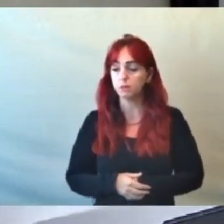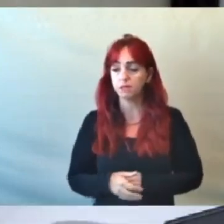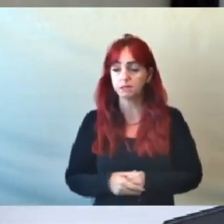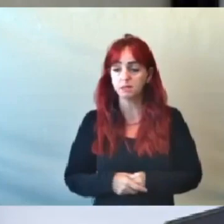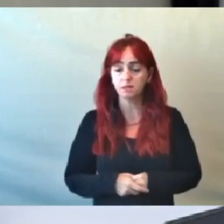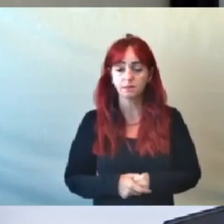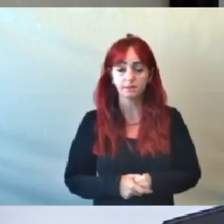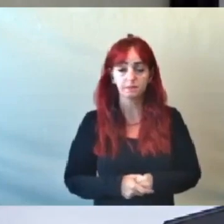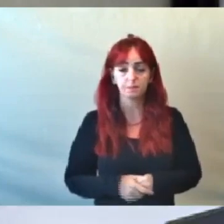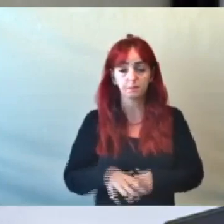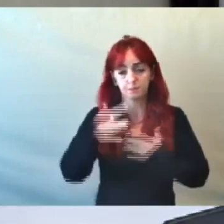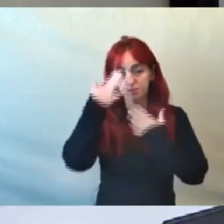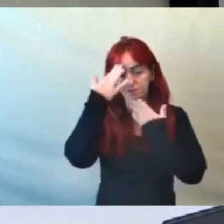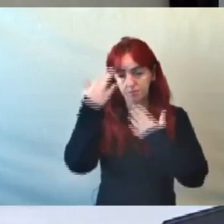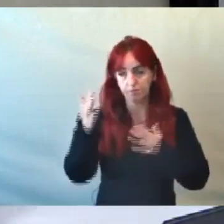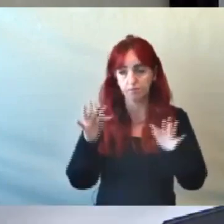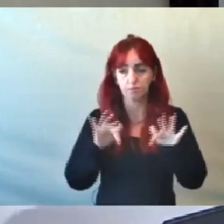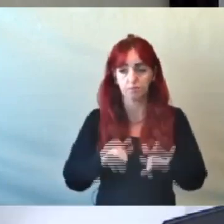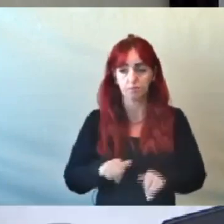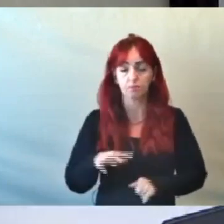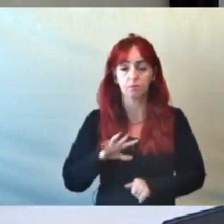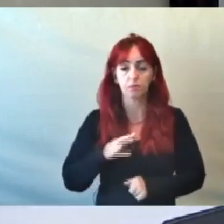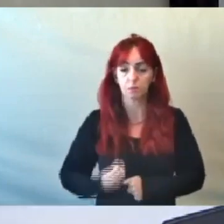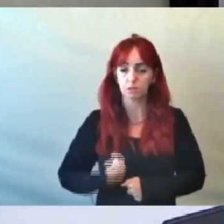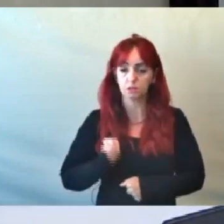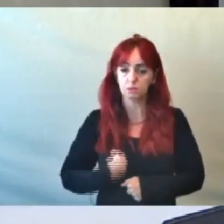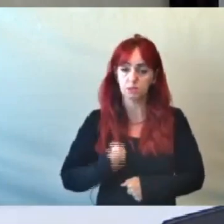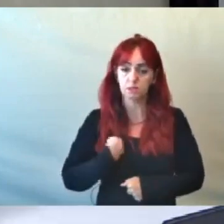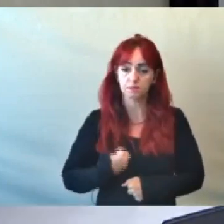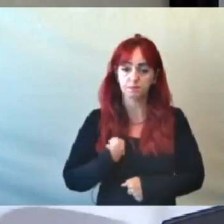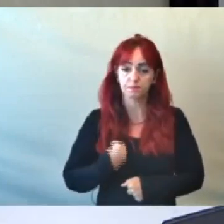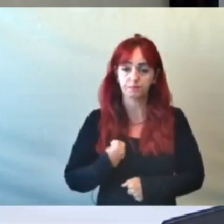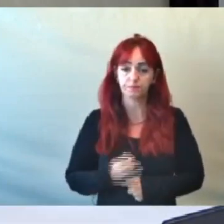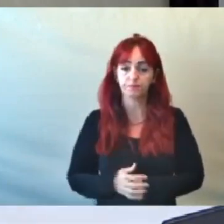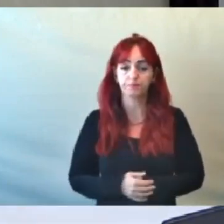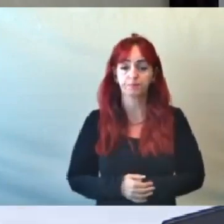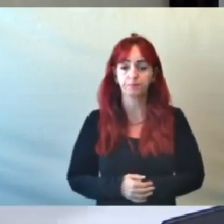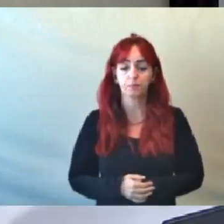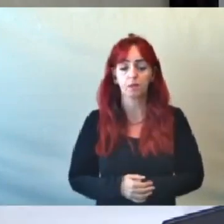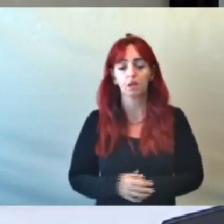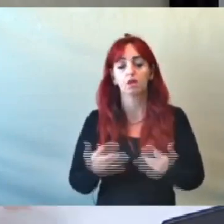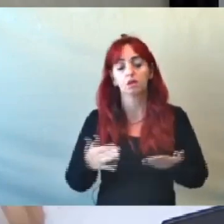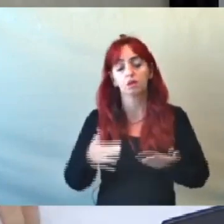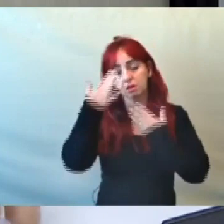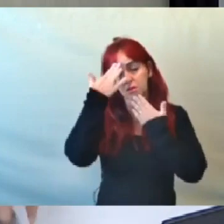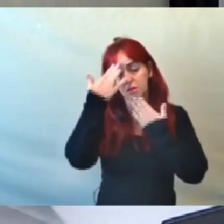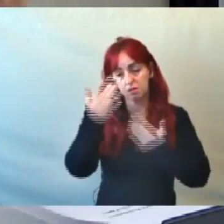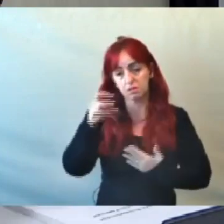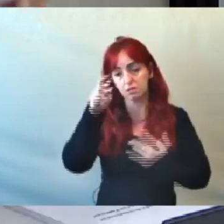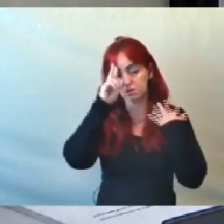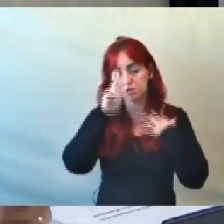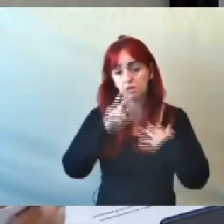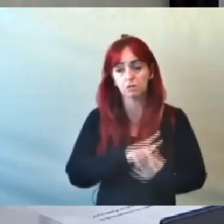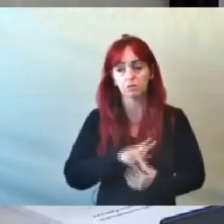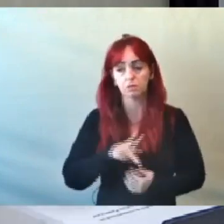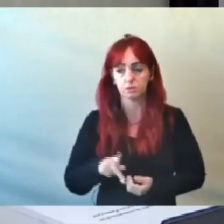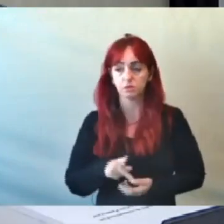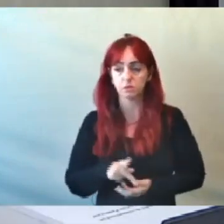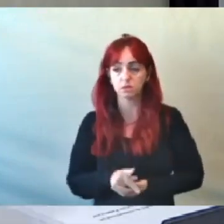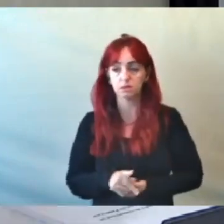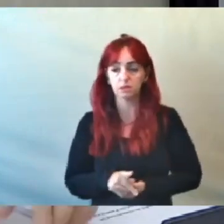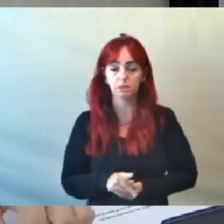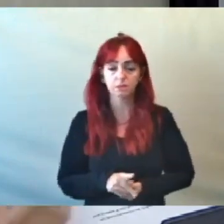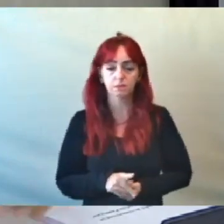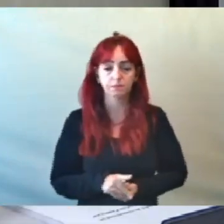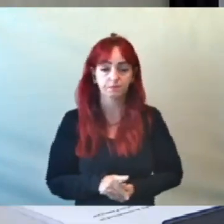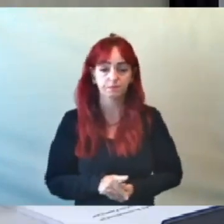finalizar a minha participação aqui na data de hoje, eu quero agradecer aos senhores professores, professor Benjamin, o